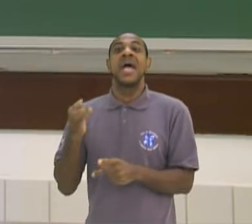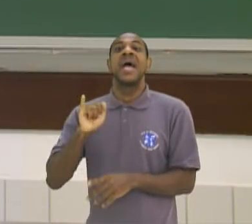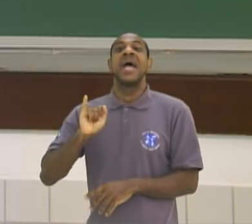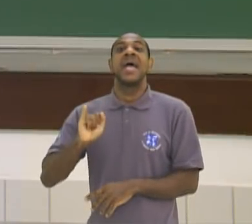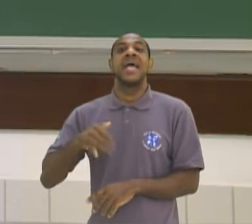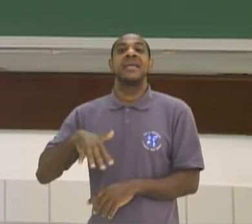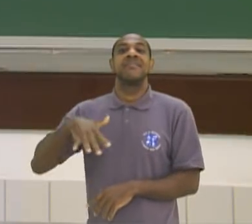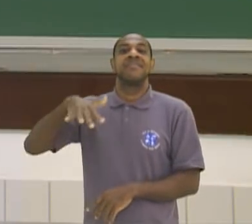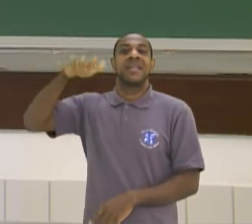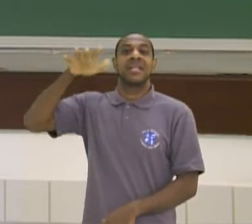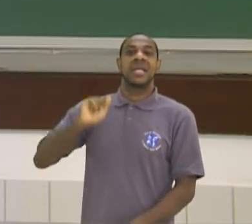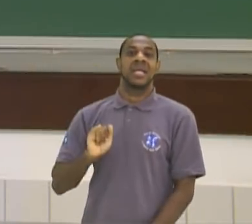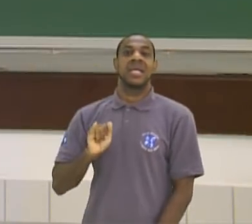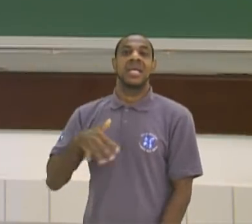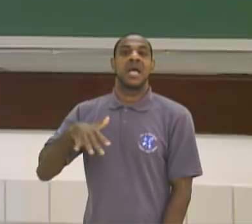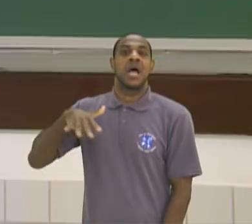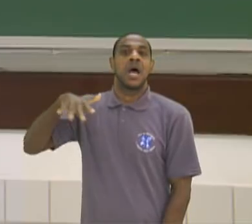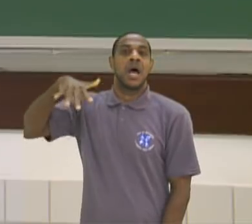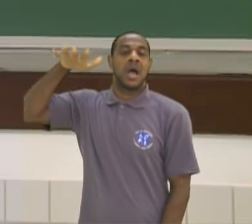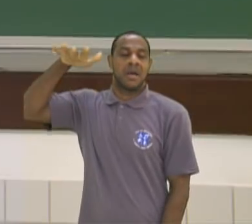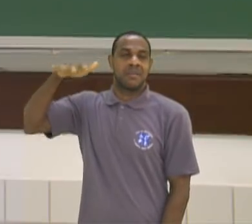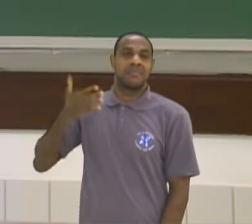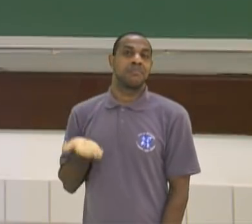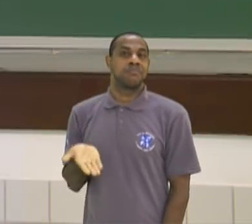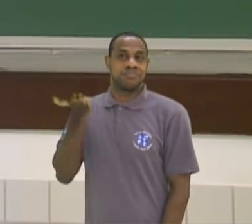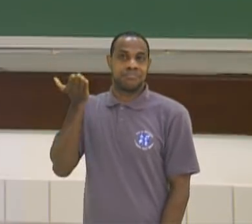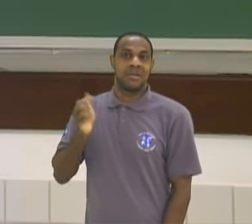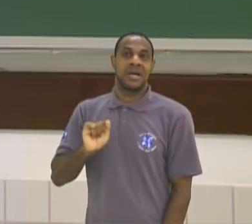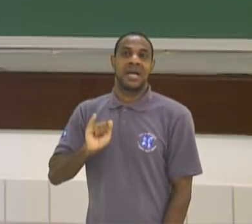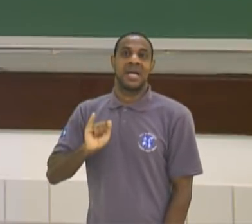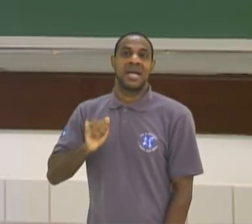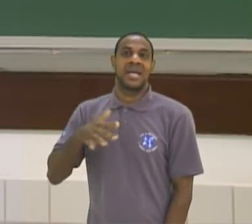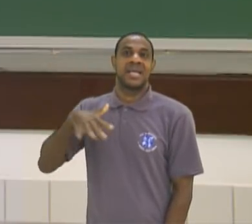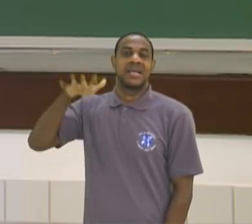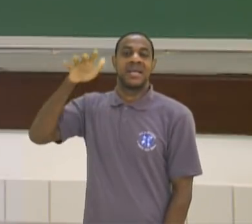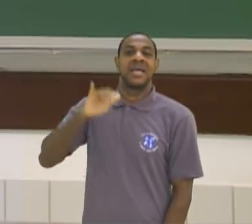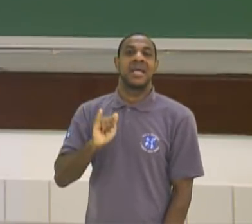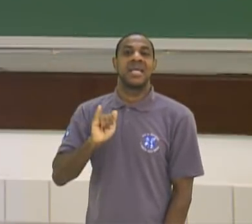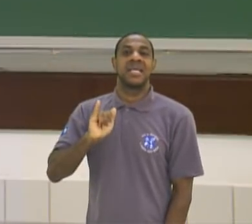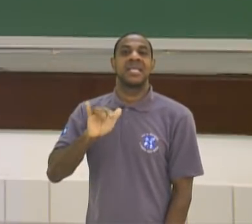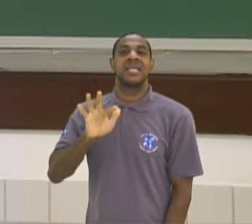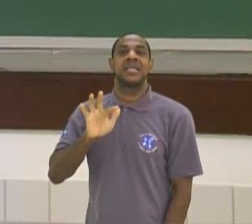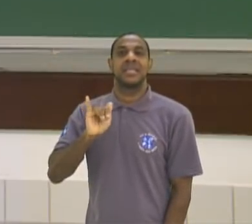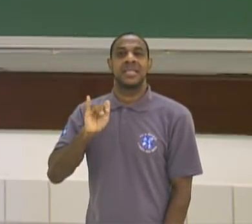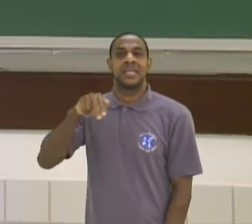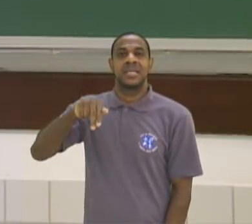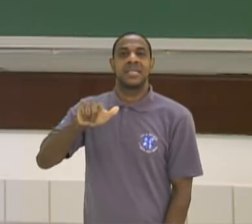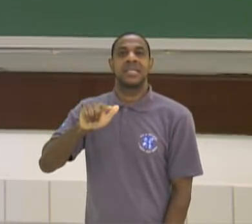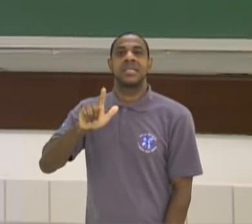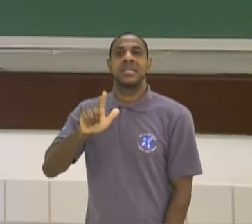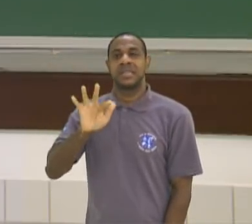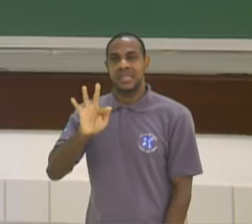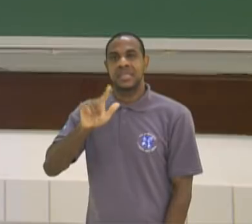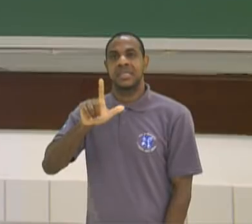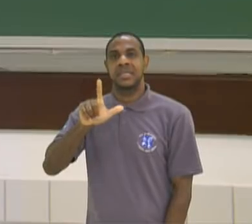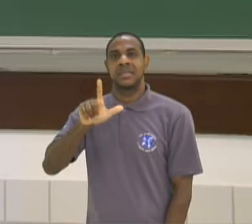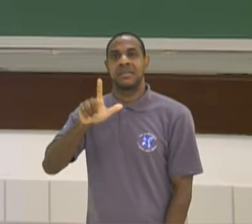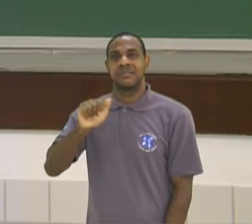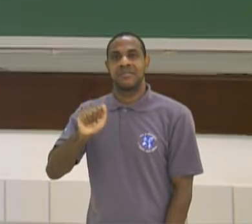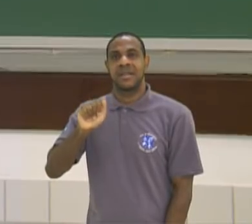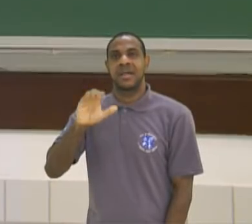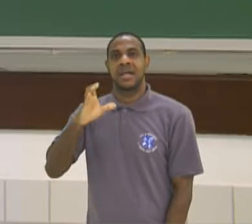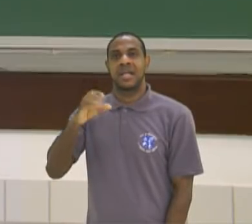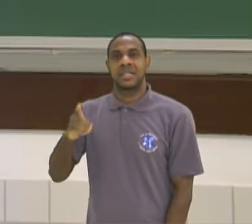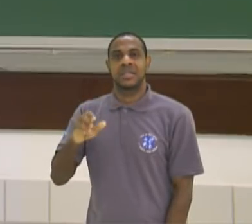A gente pode até dizer uma espécie de boicote, exatamente pelas medidas socialistas tomadas pelo governo.